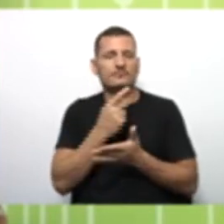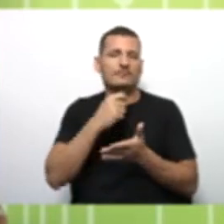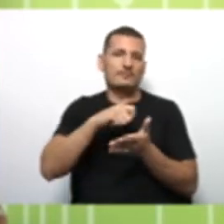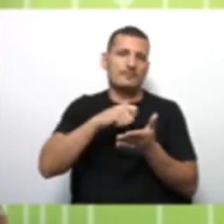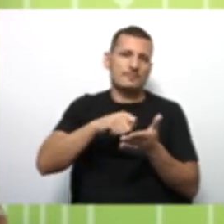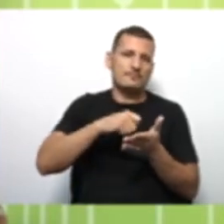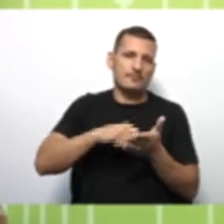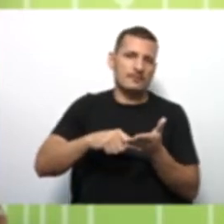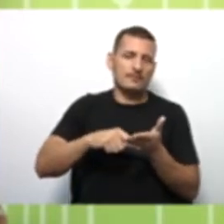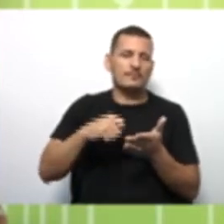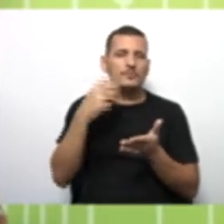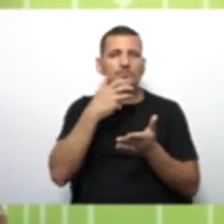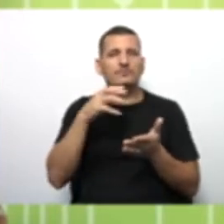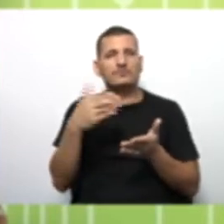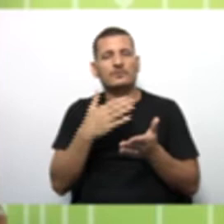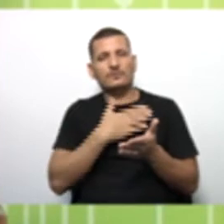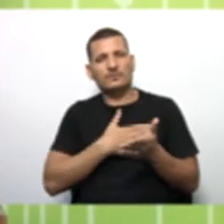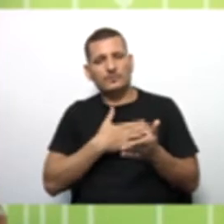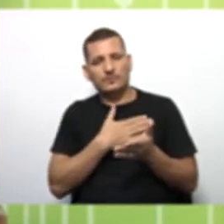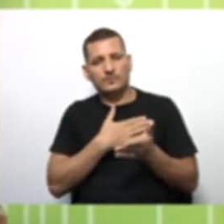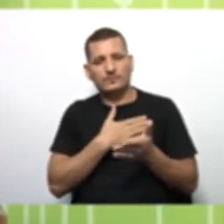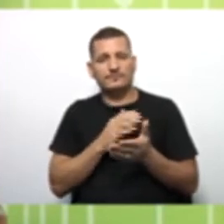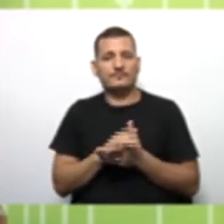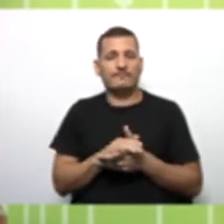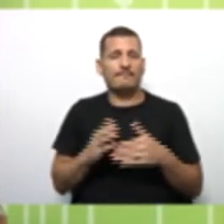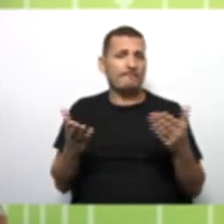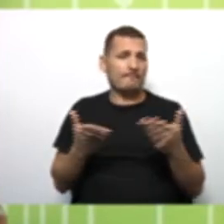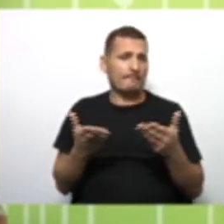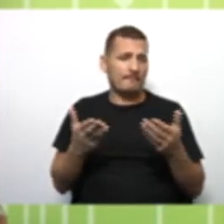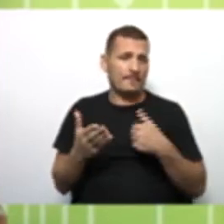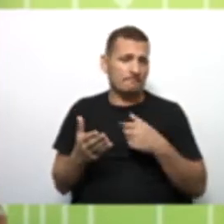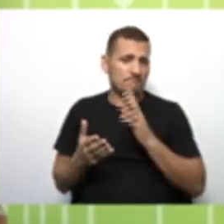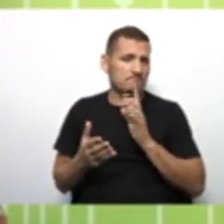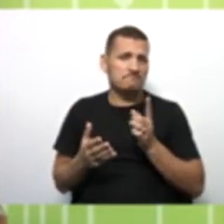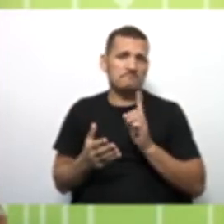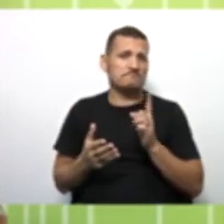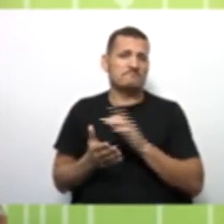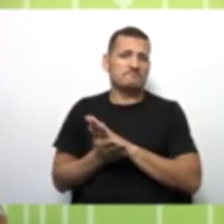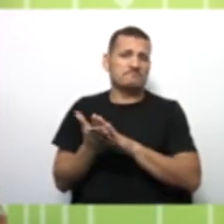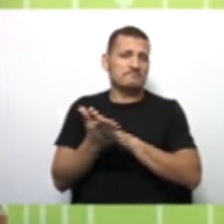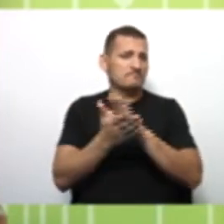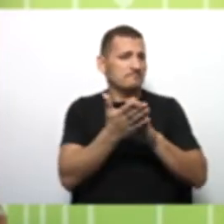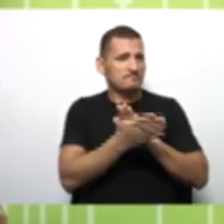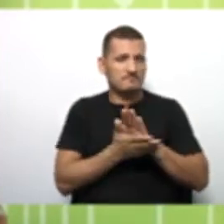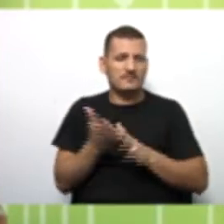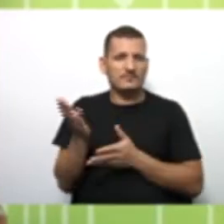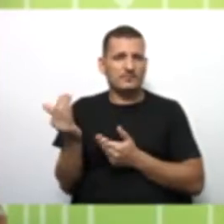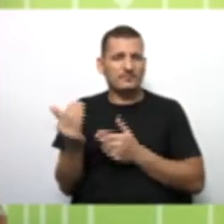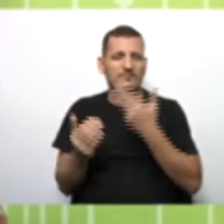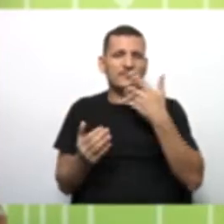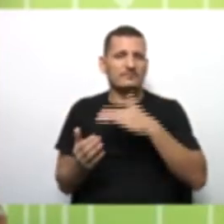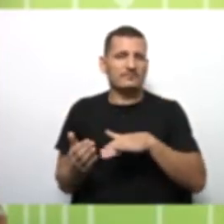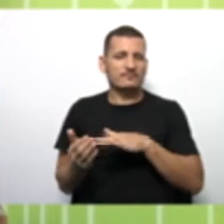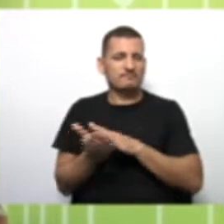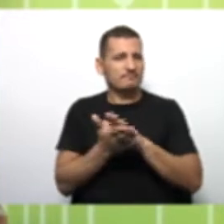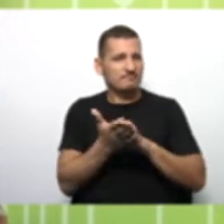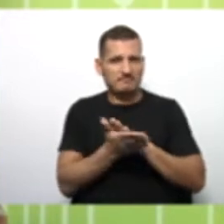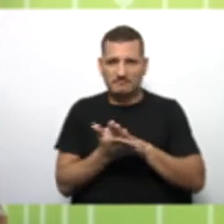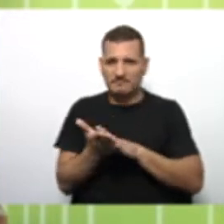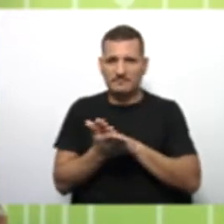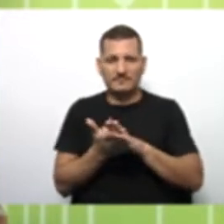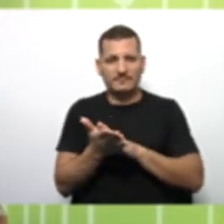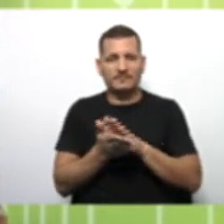um diário, professor. Antigamente, né, tinha aquela questão de estimular, principalmente as meninas, a fazer um registro, um diário, o que aconteceu